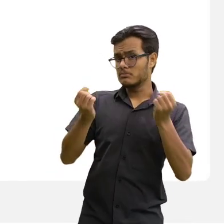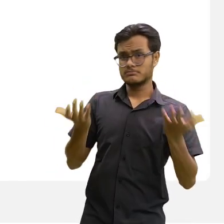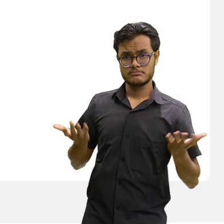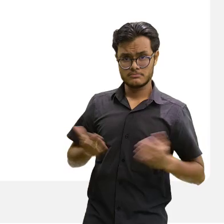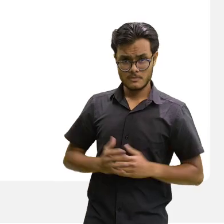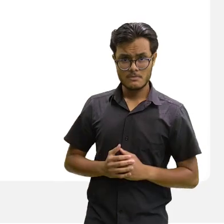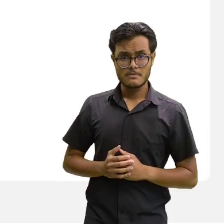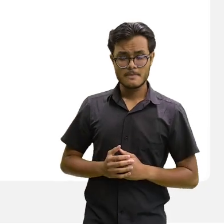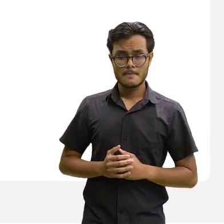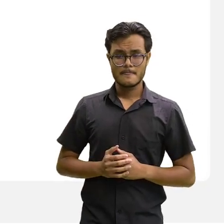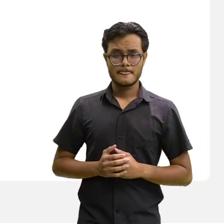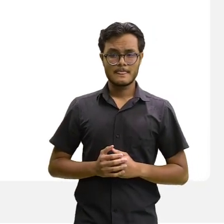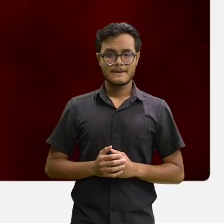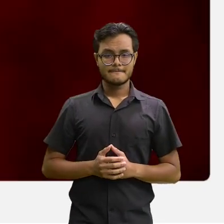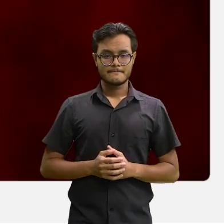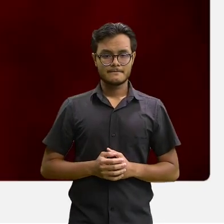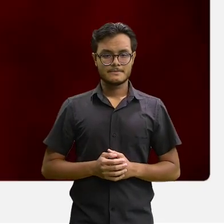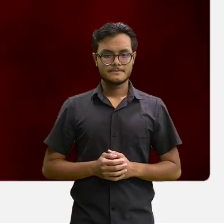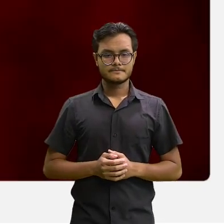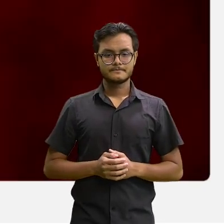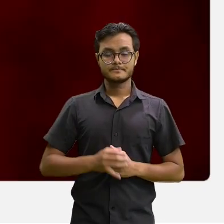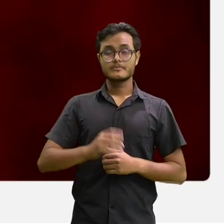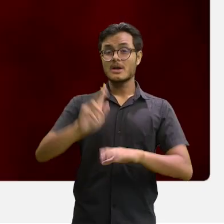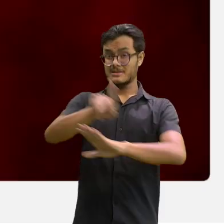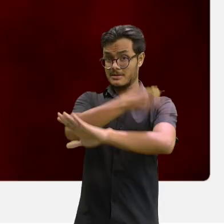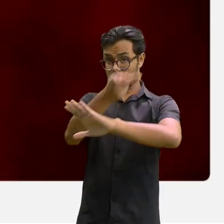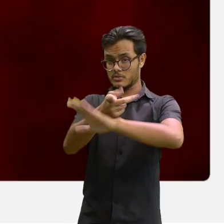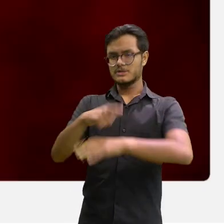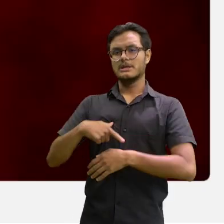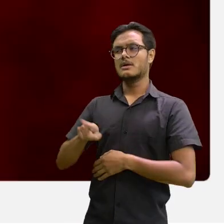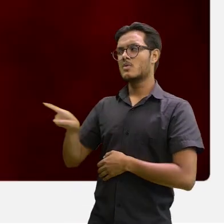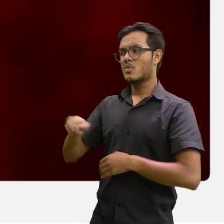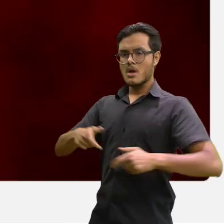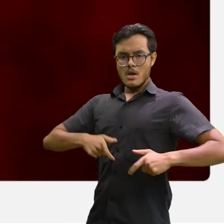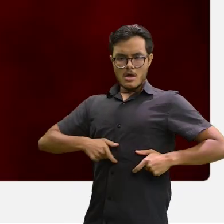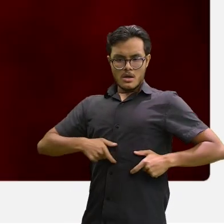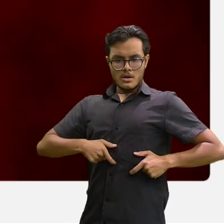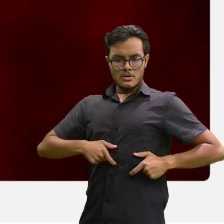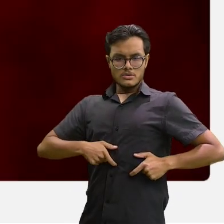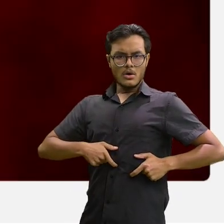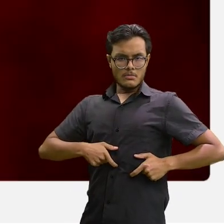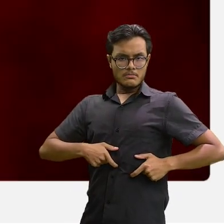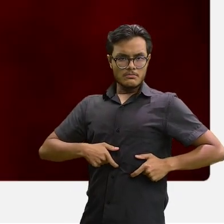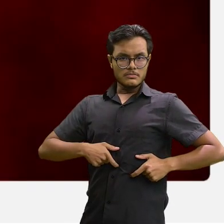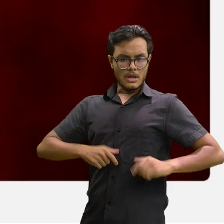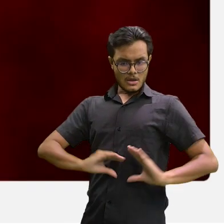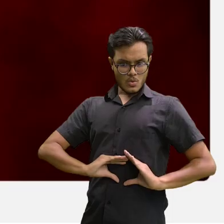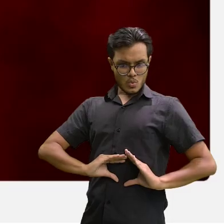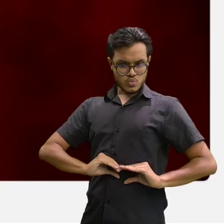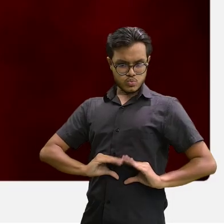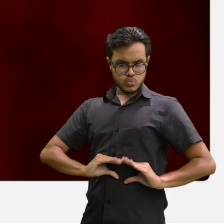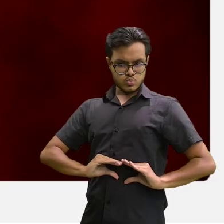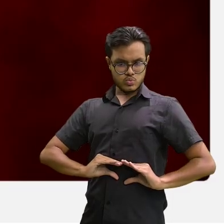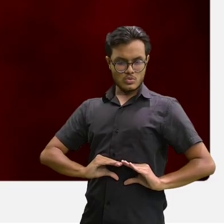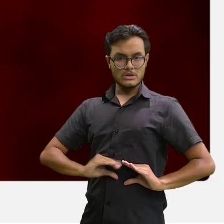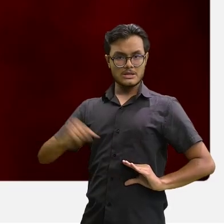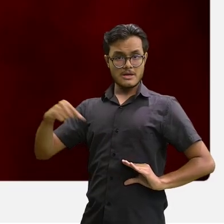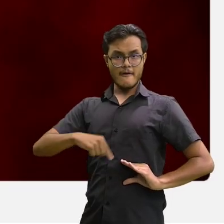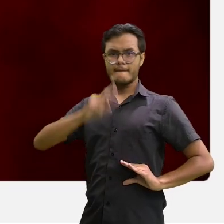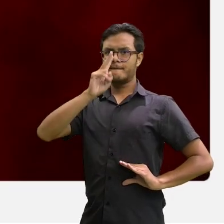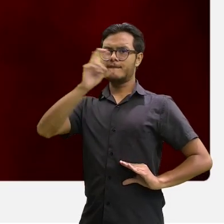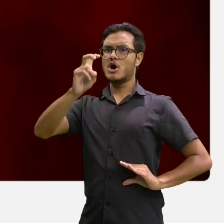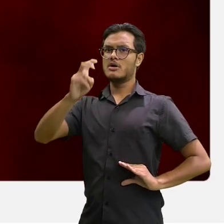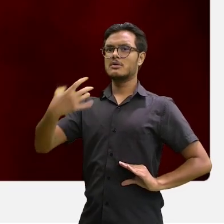Beleza? Na sequência, a gente tem o estômago, que vai ter um pH